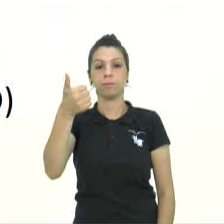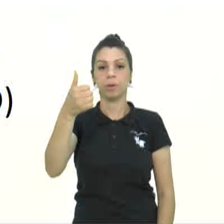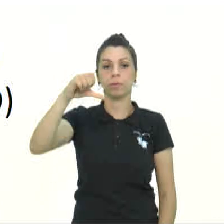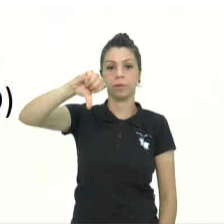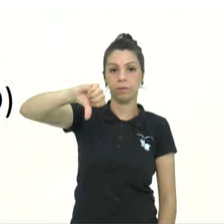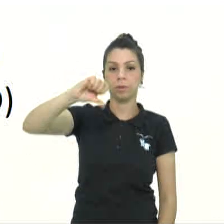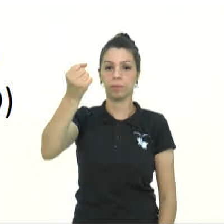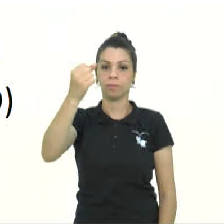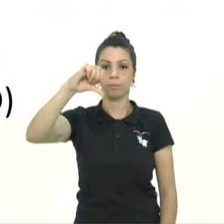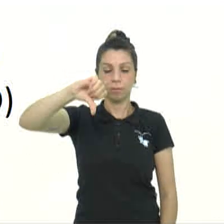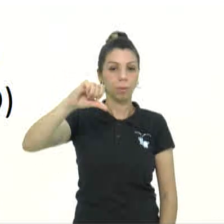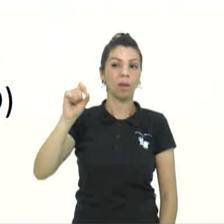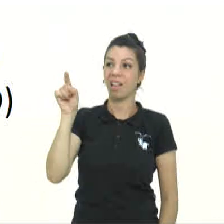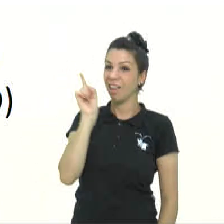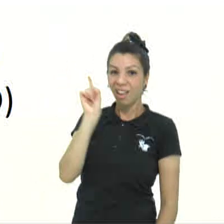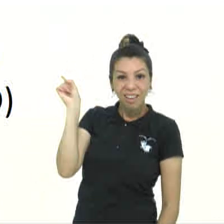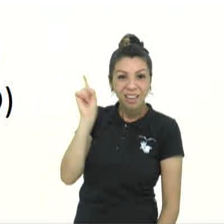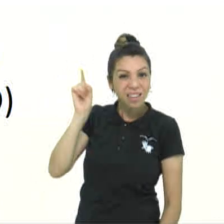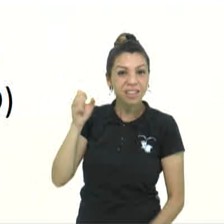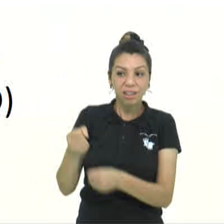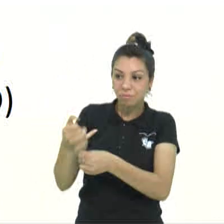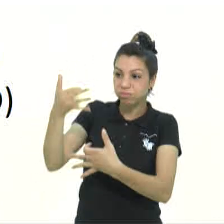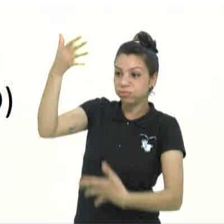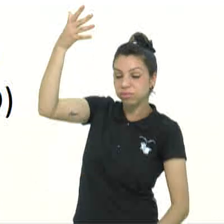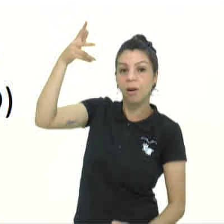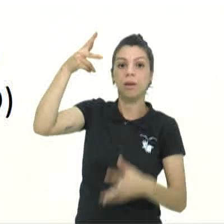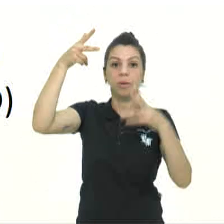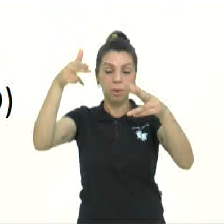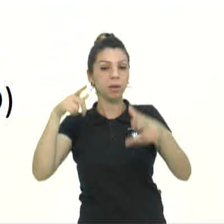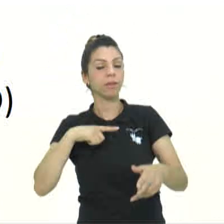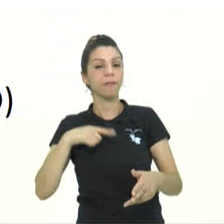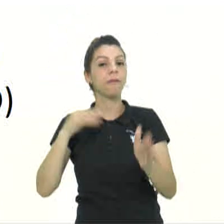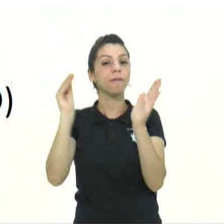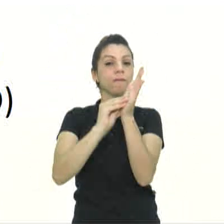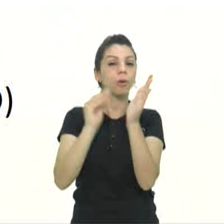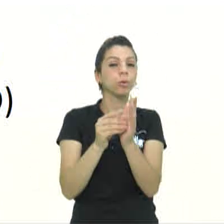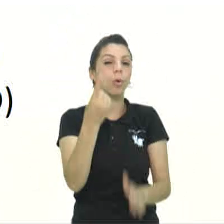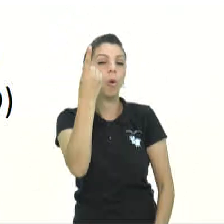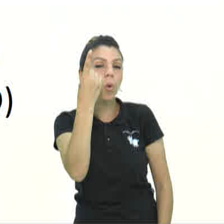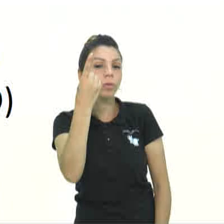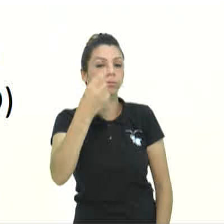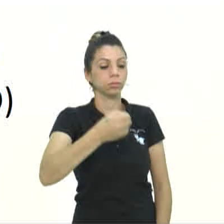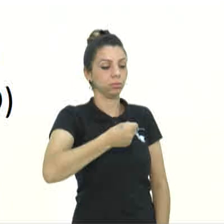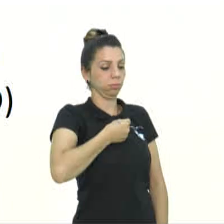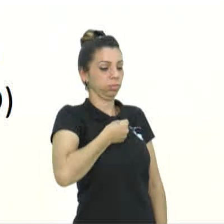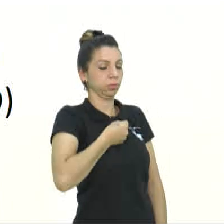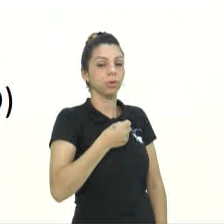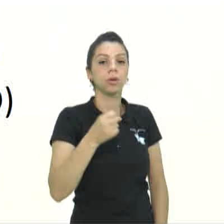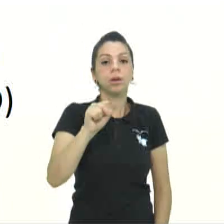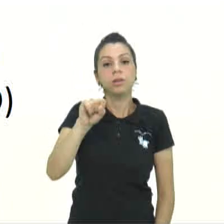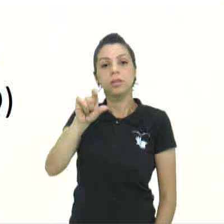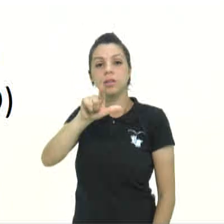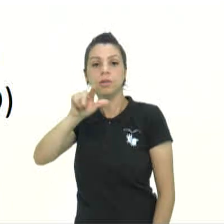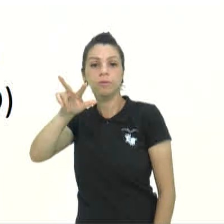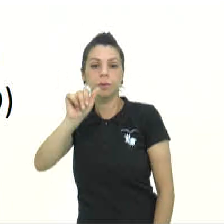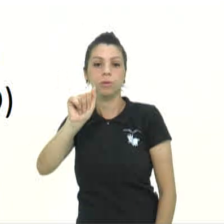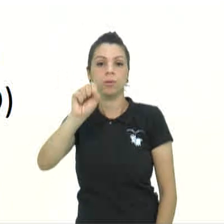eleição, todos esses. E ainda tem um aí que não entrou. Silvio Santos, o apresentador de